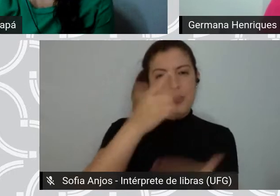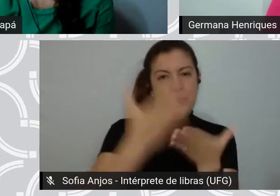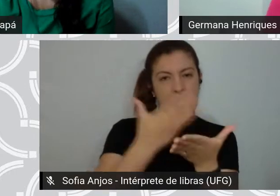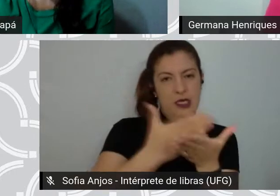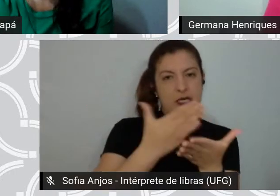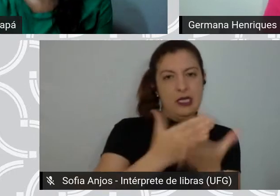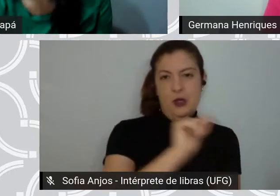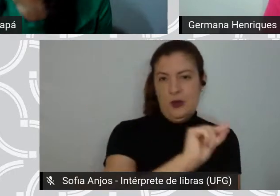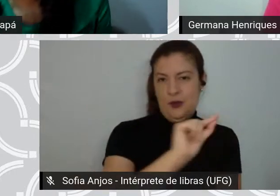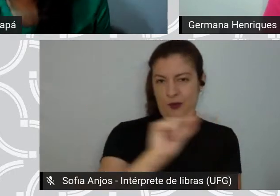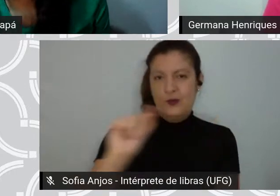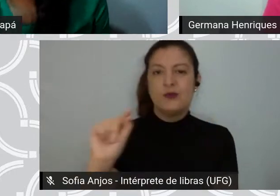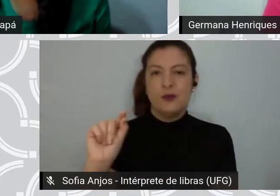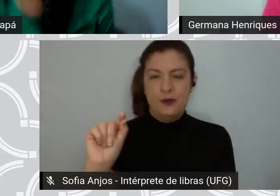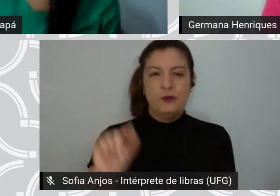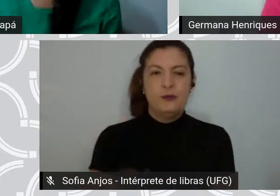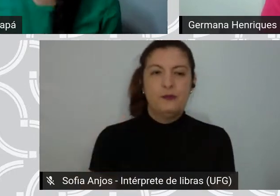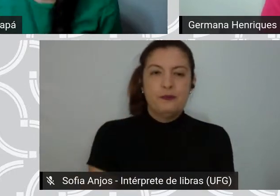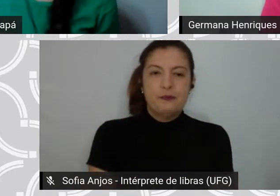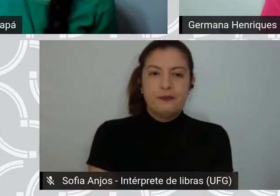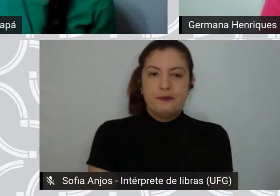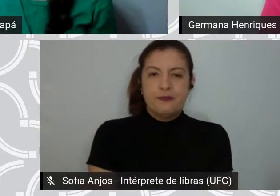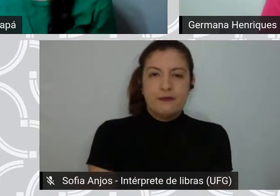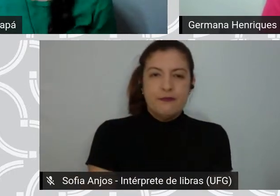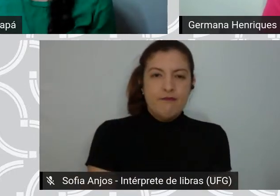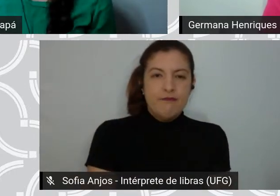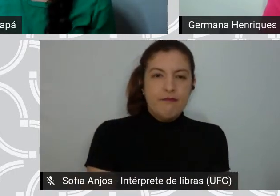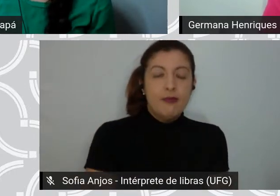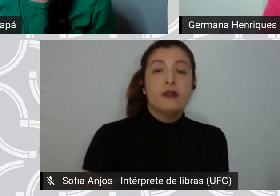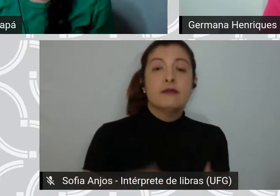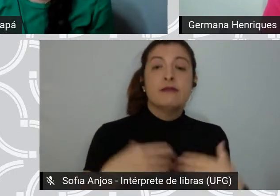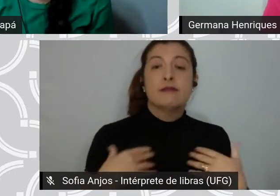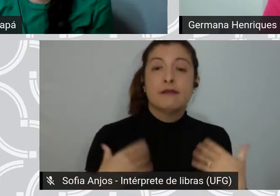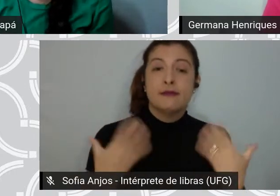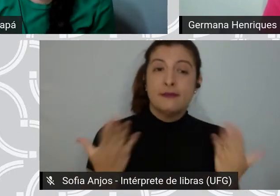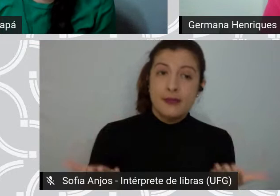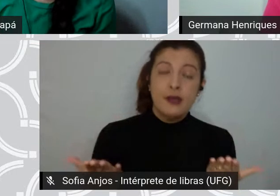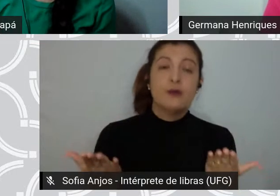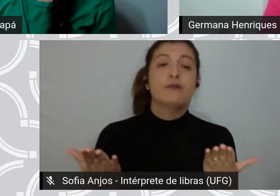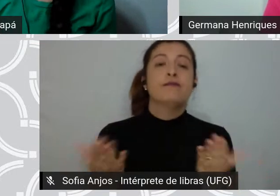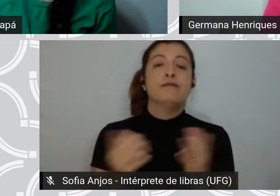Então, retomando aqui a minha fala, são esses